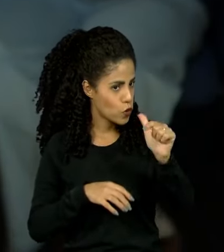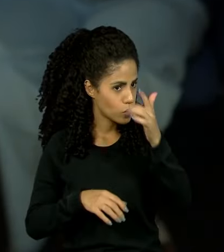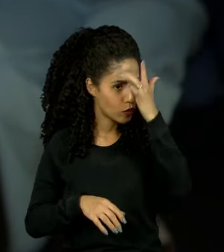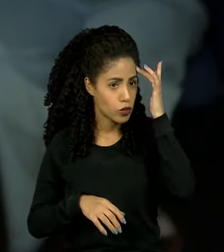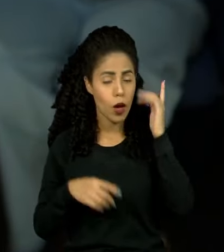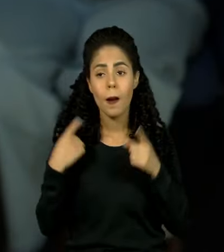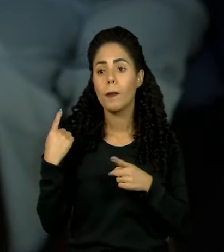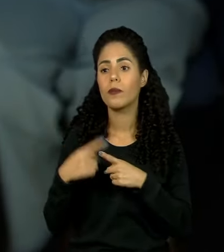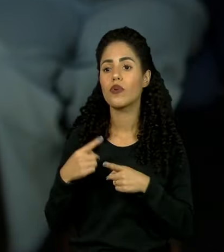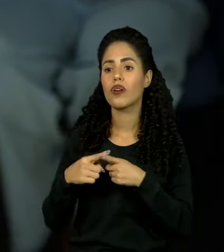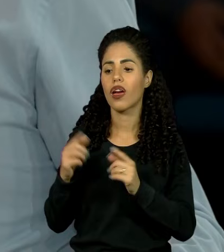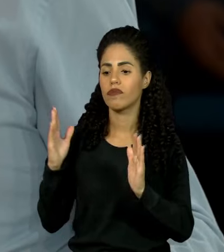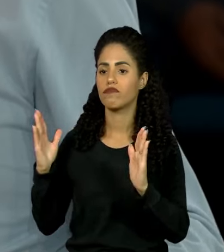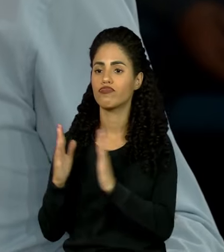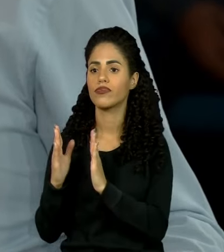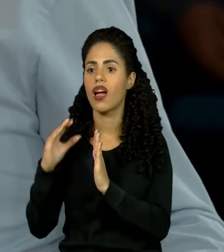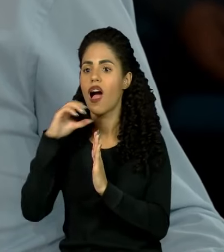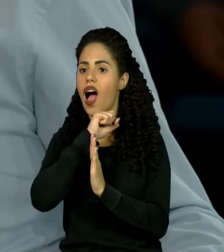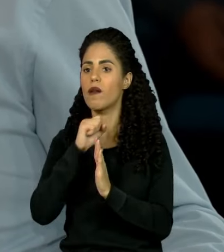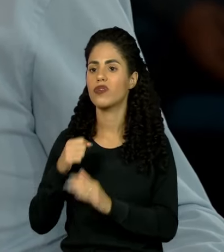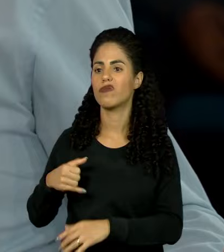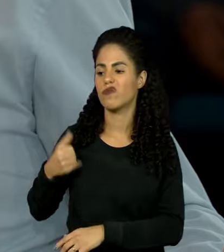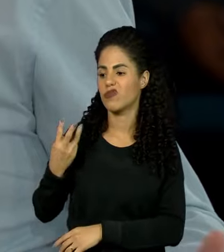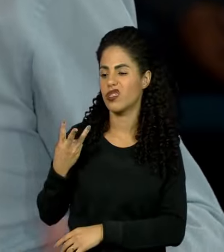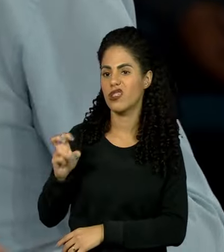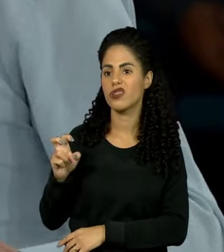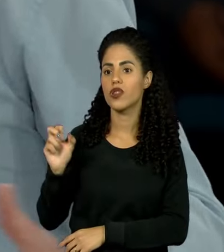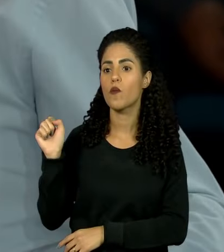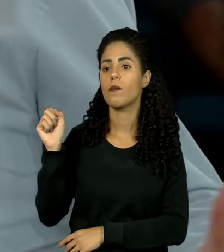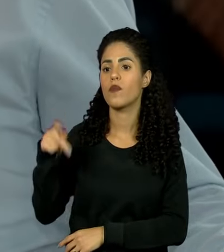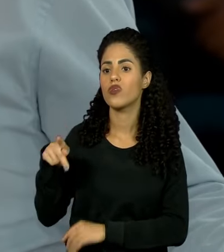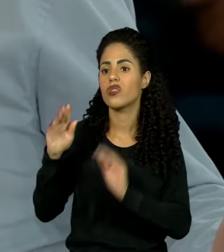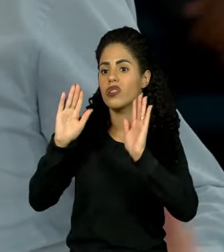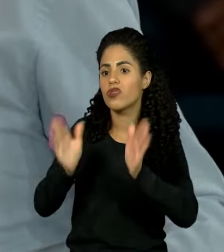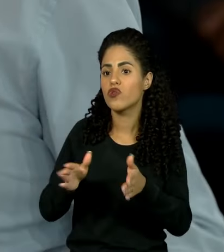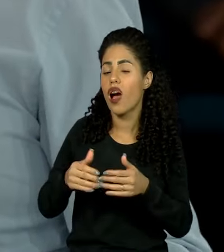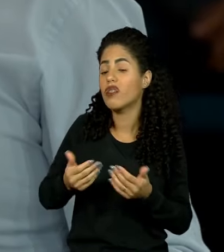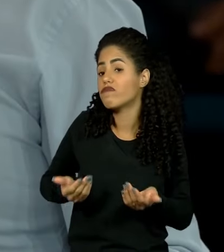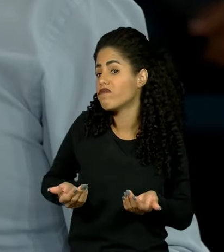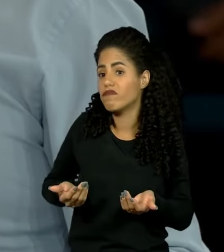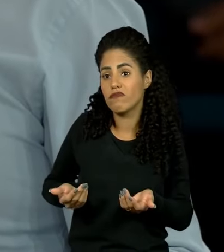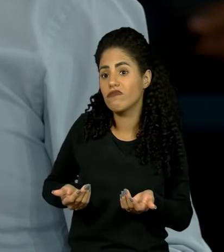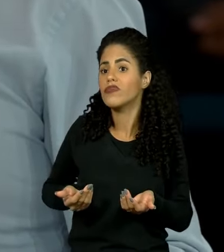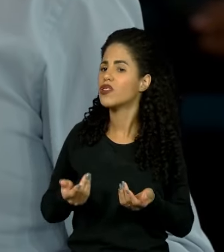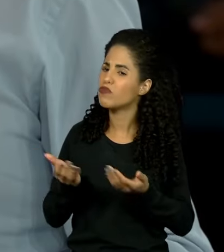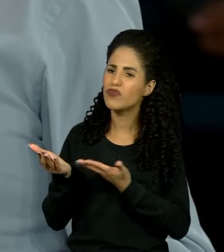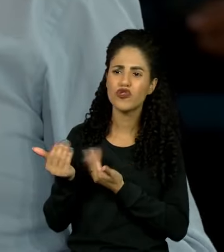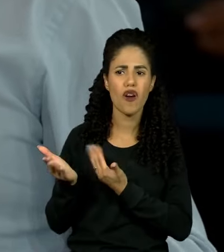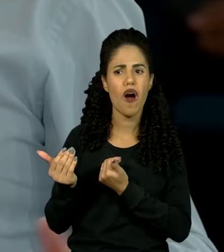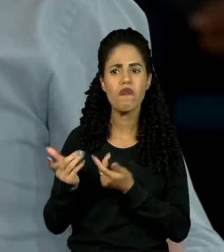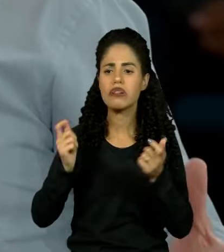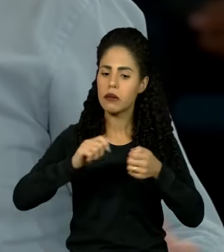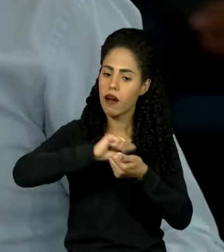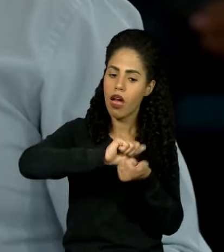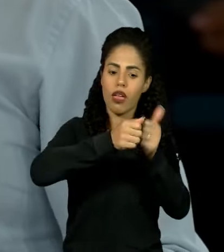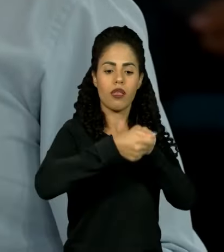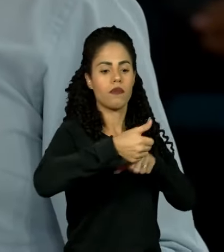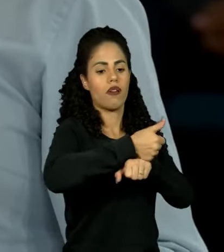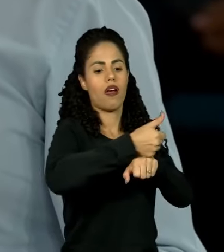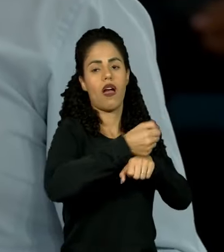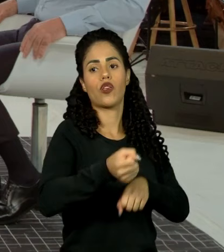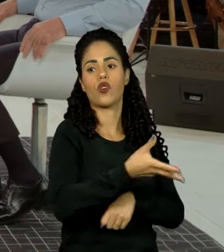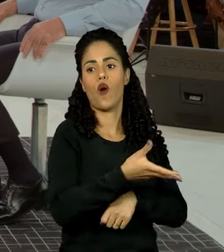carreira é muito curta né eles com 35 anos eles eles Possivelmente não tão mais